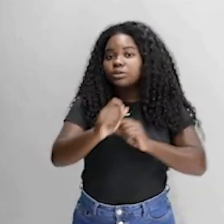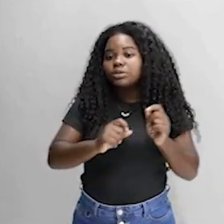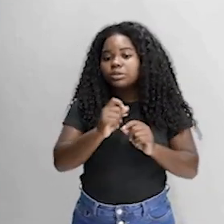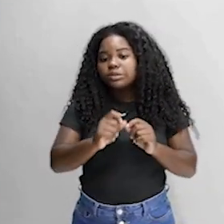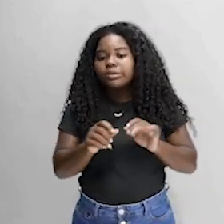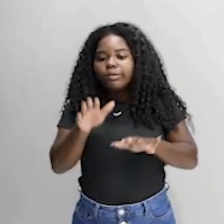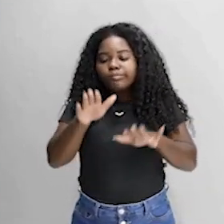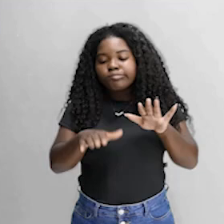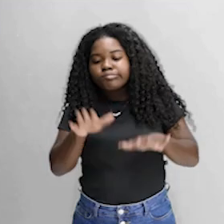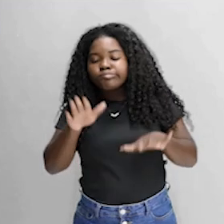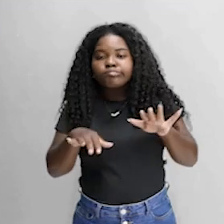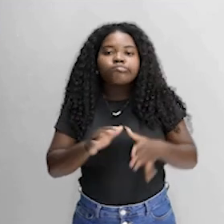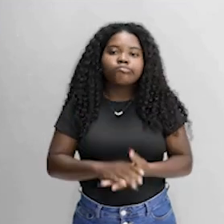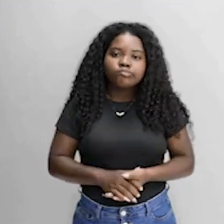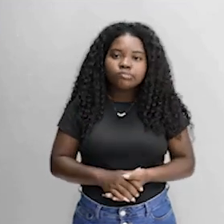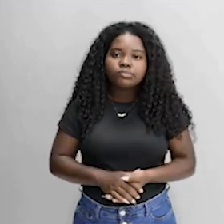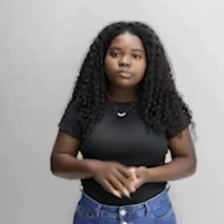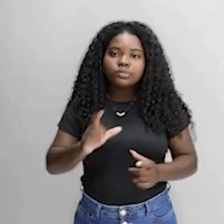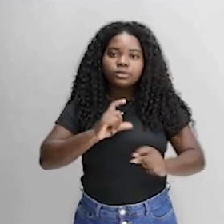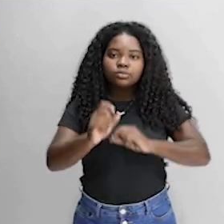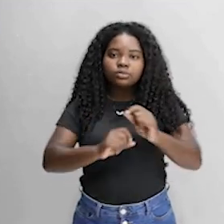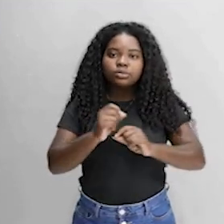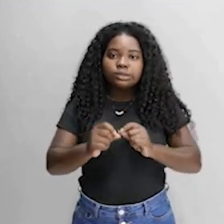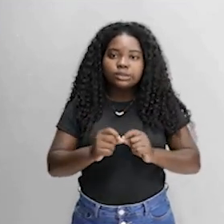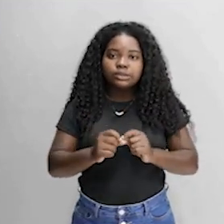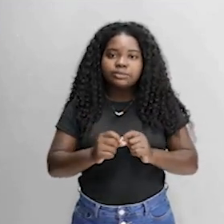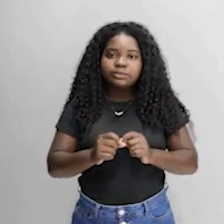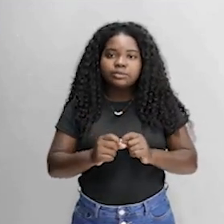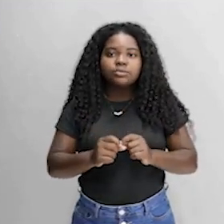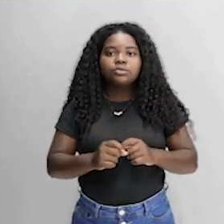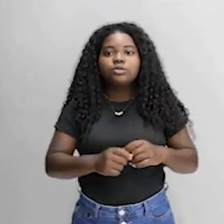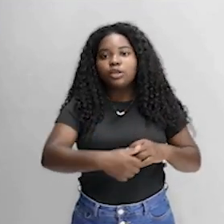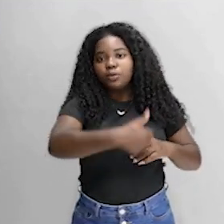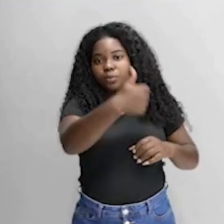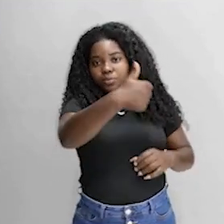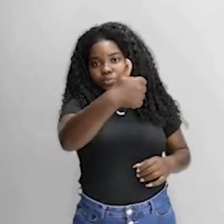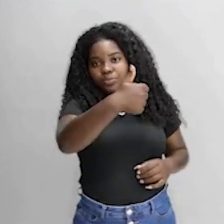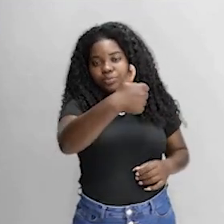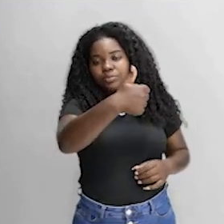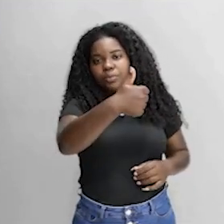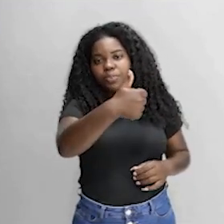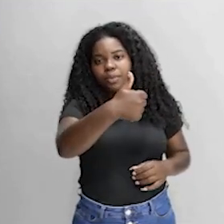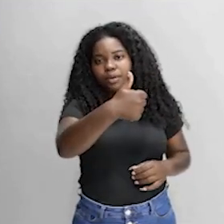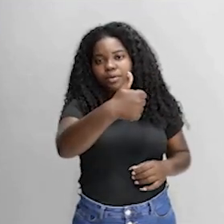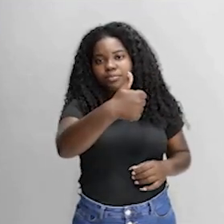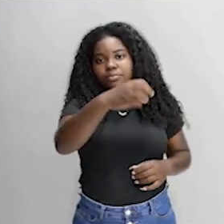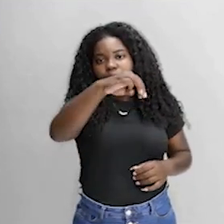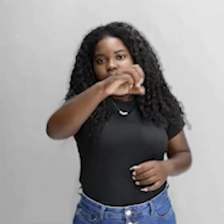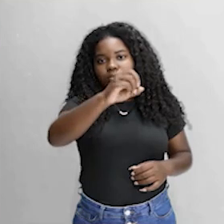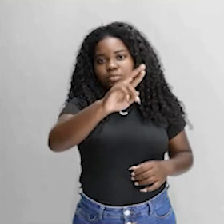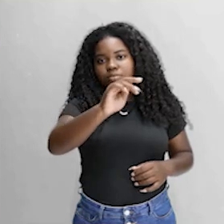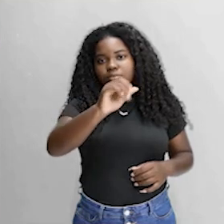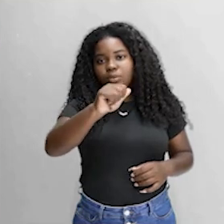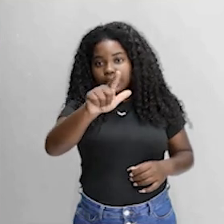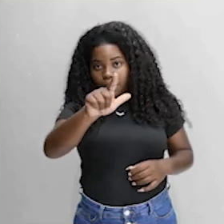O termo maior, chamado... Quem é o termo maior? Mortal.